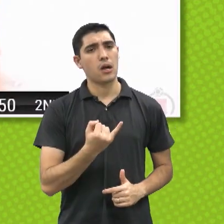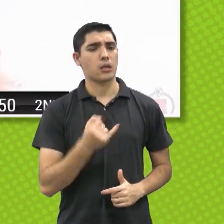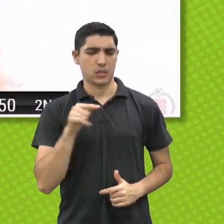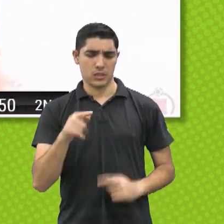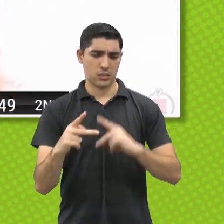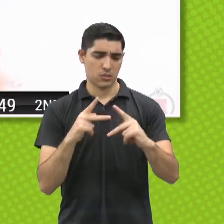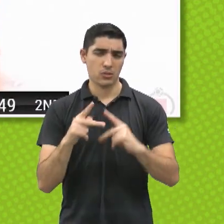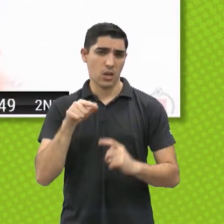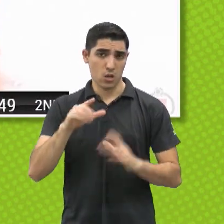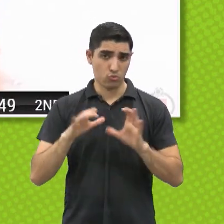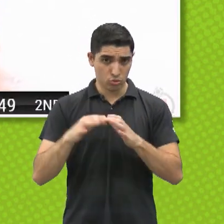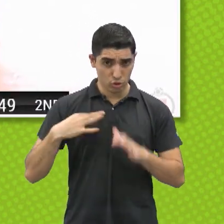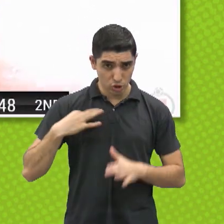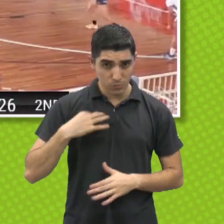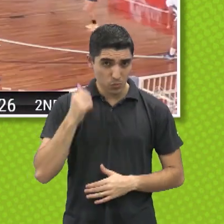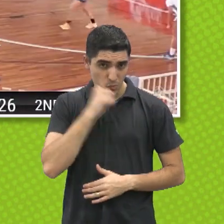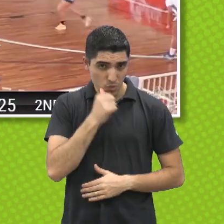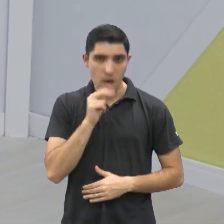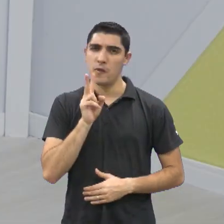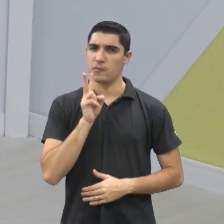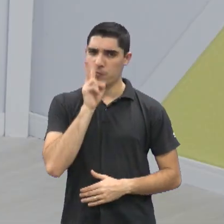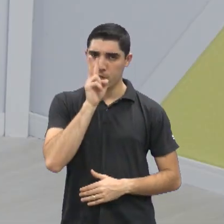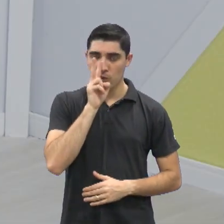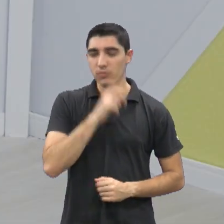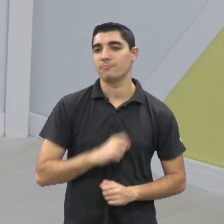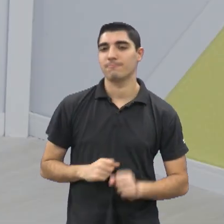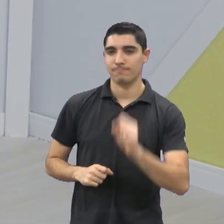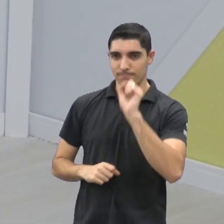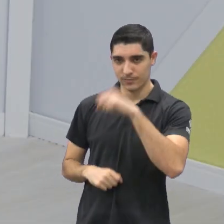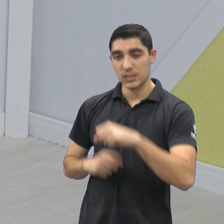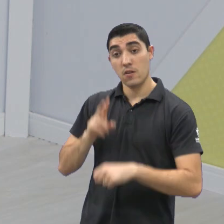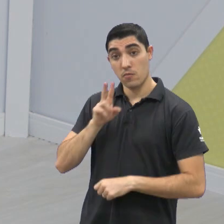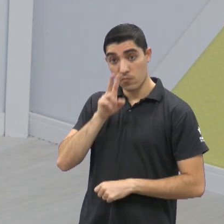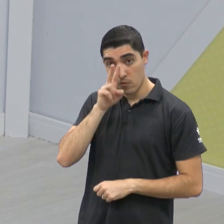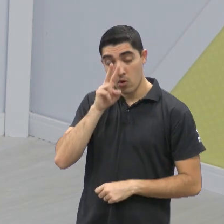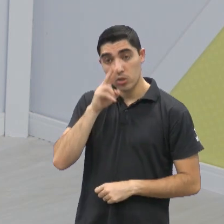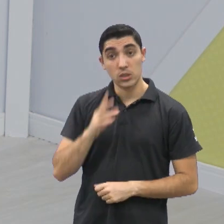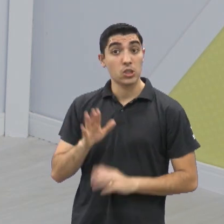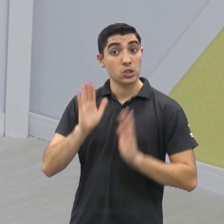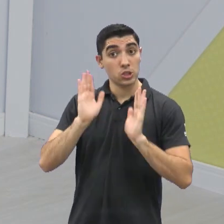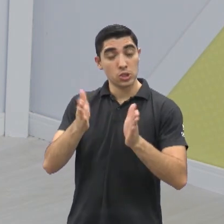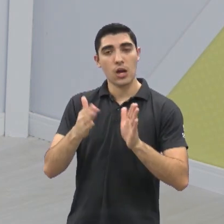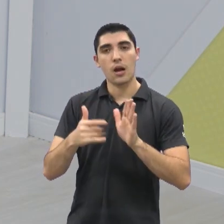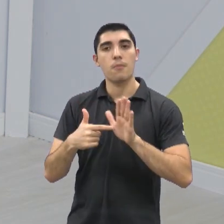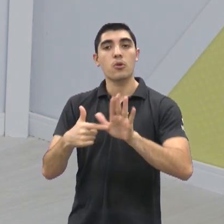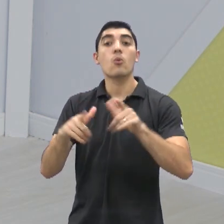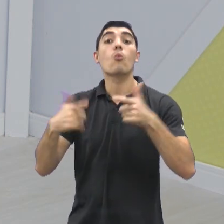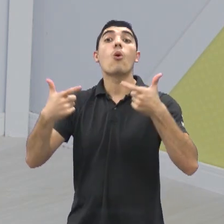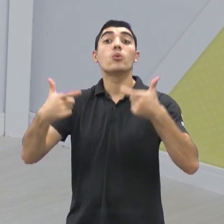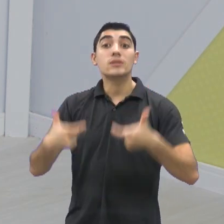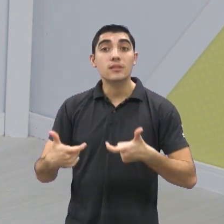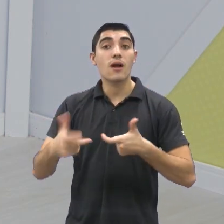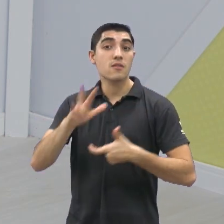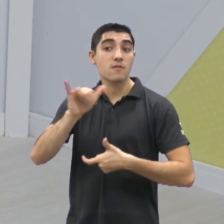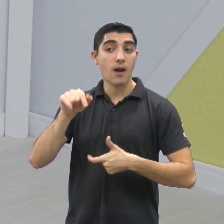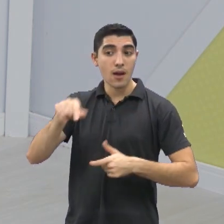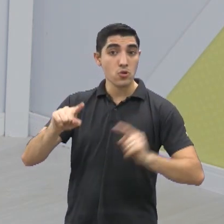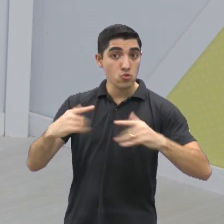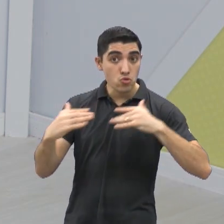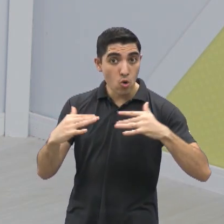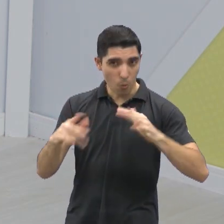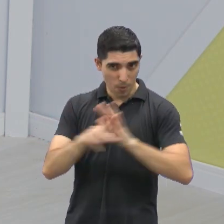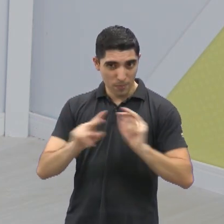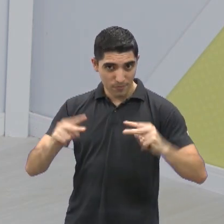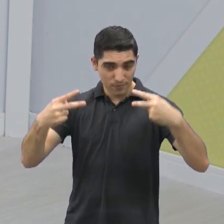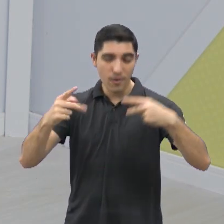sempre fala aqui na categoria é muito forte. É muito forte e foi definido, a cidade mesmo de Ourinhos é que vai receber o Final Four,